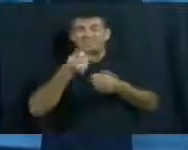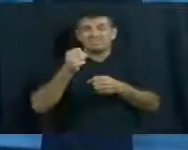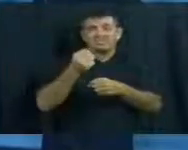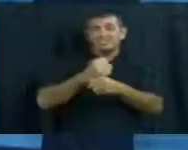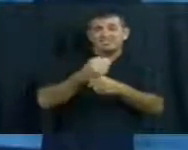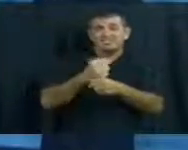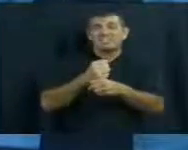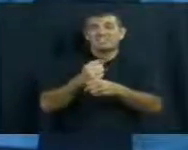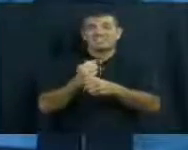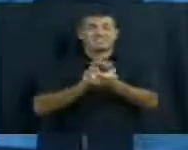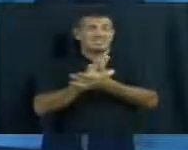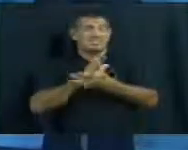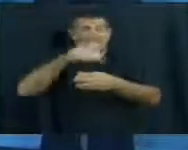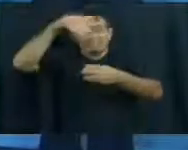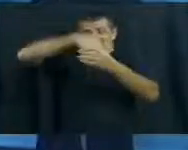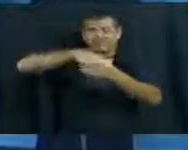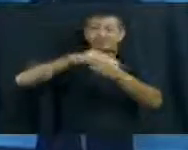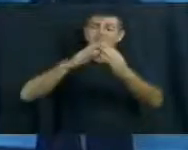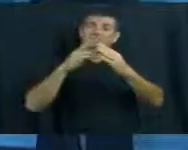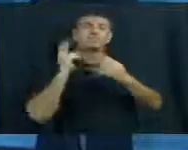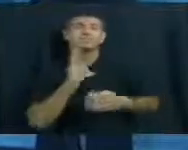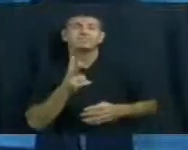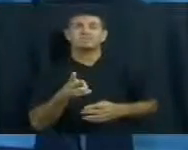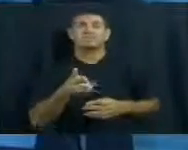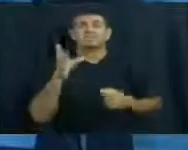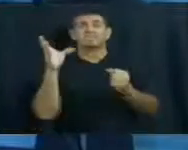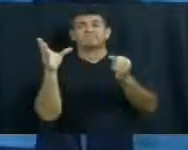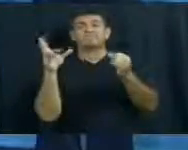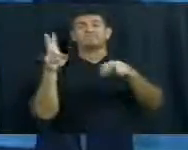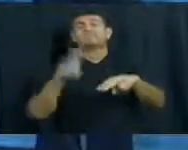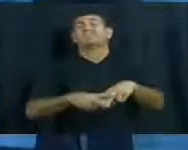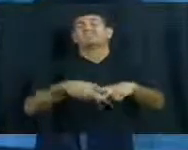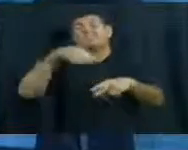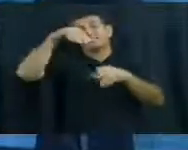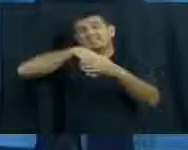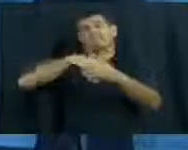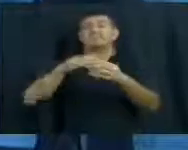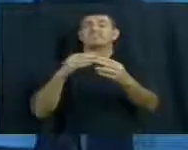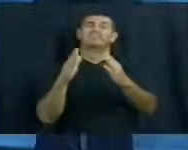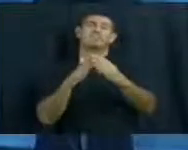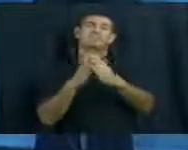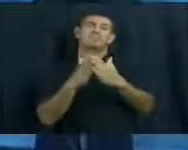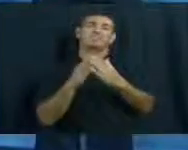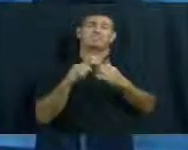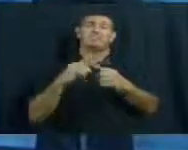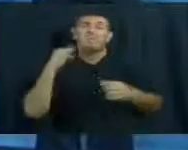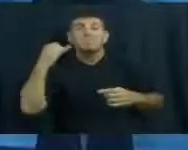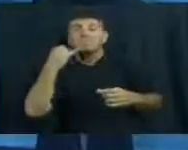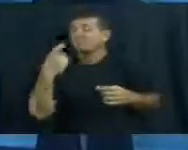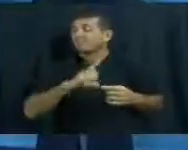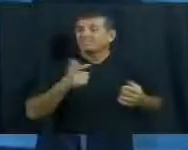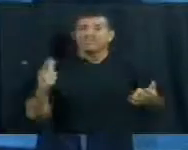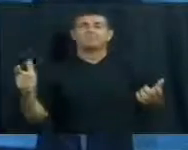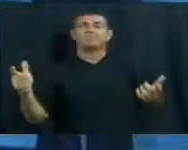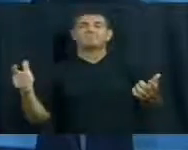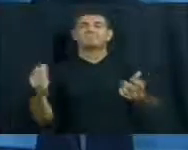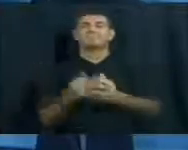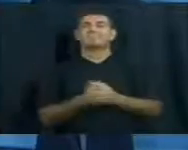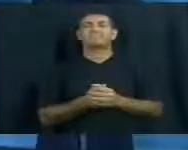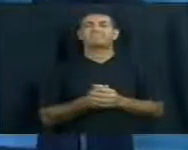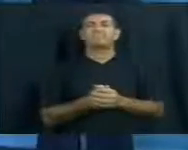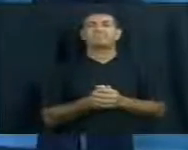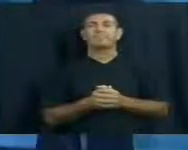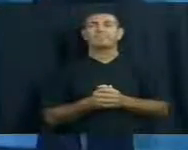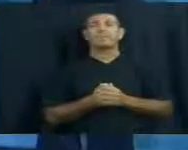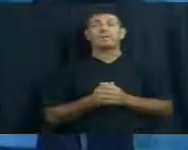mães que não saíam de casa e ficavam presas realmente por não ter essa oportunidade no carnaval. Verdade. Então, mais uma vez,